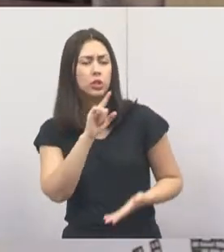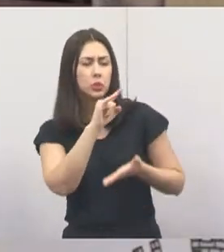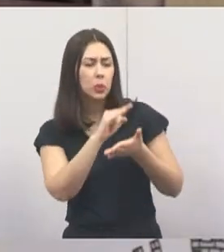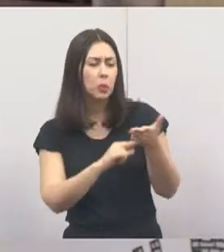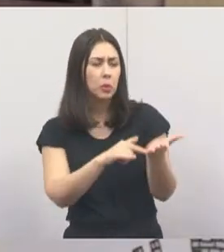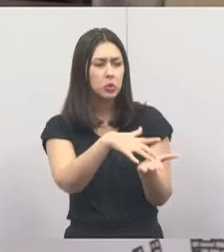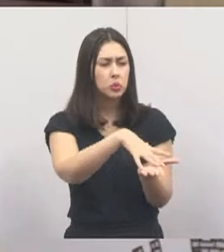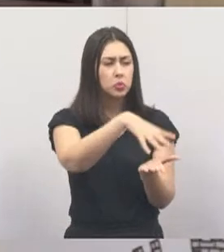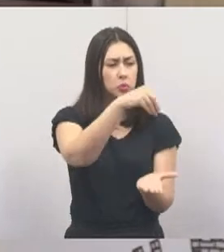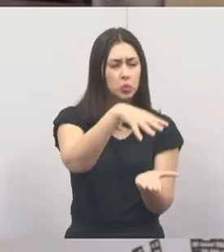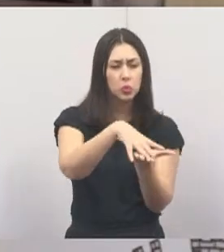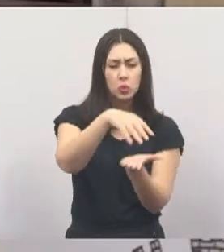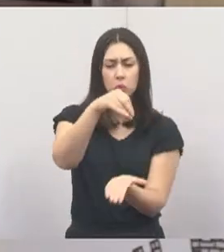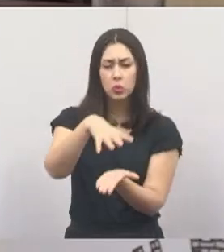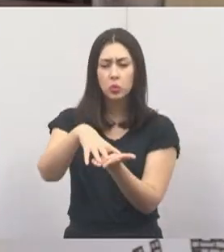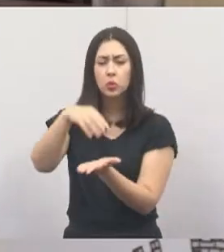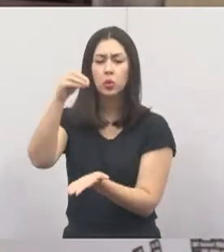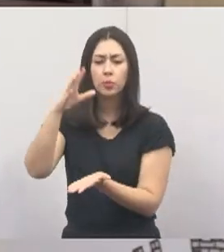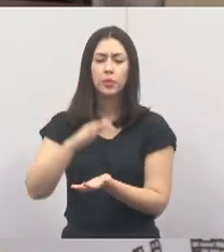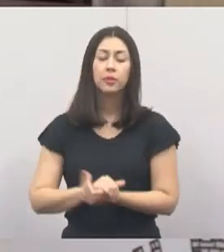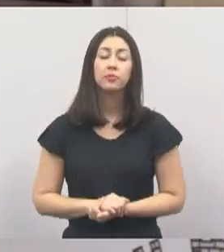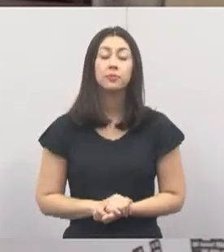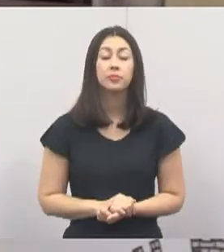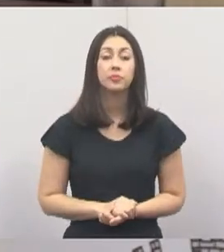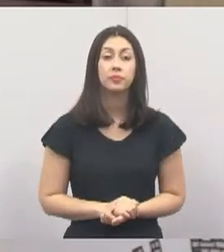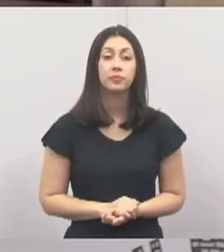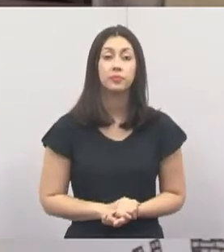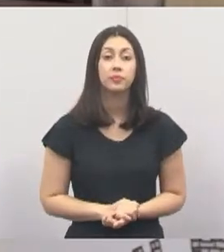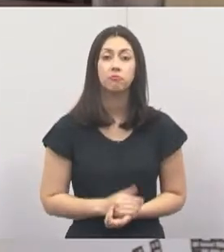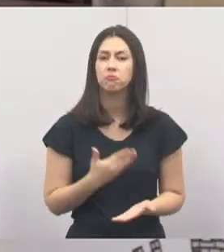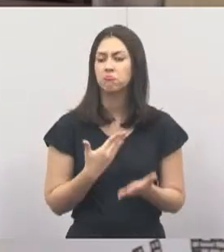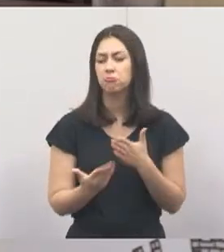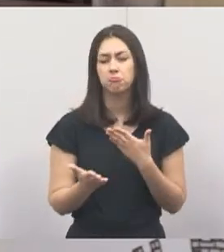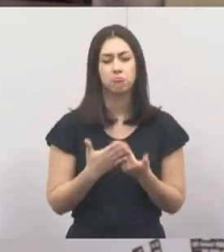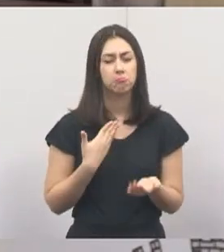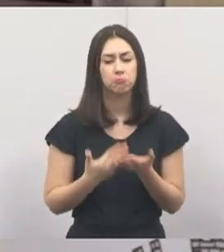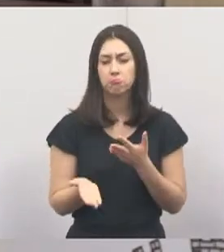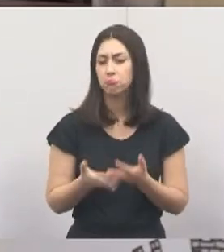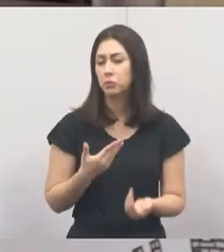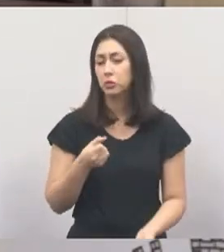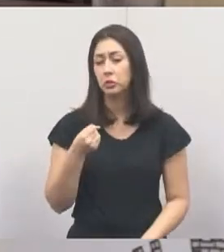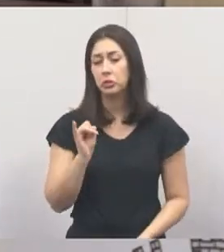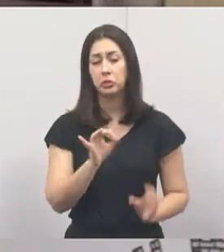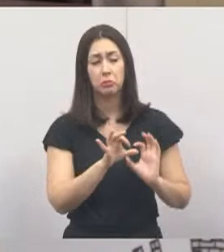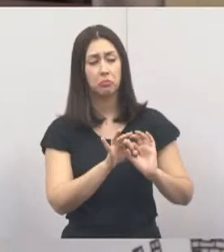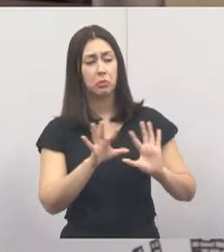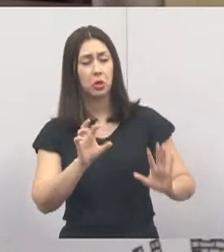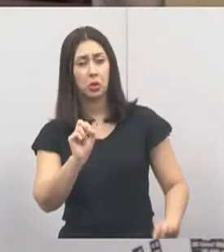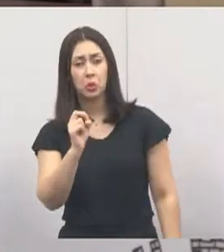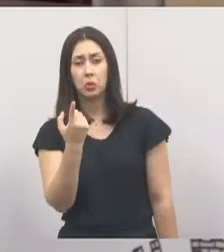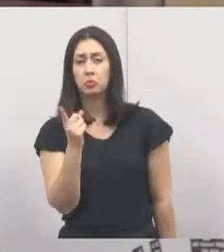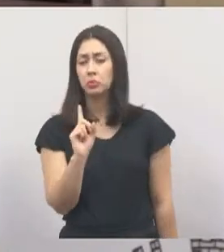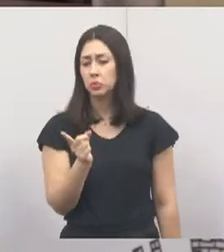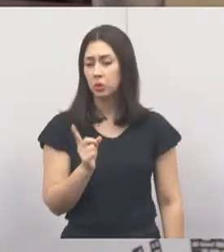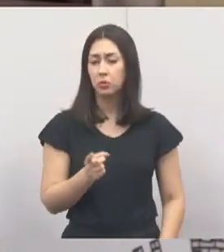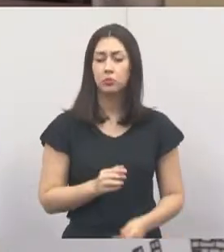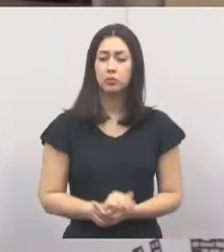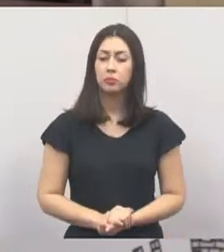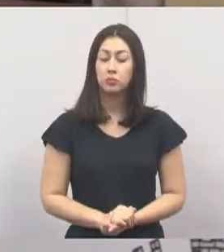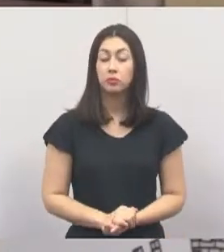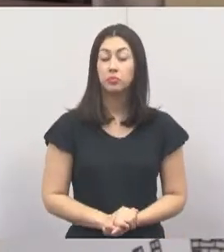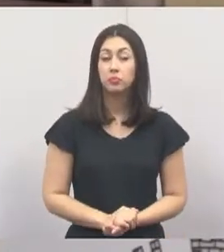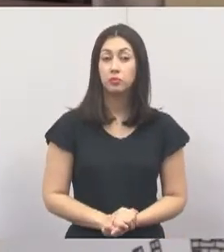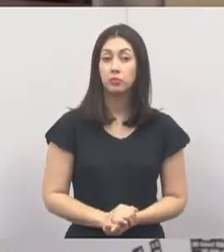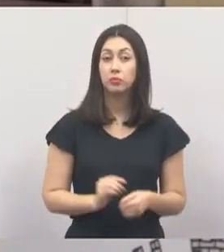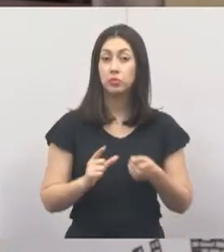documentos necessários ao desenvolvimento de sua atividade, independentemente de autorização da presidência da Casa.